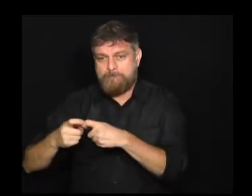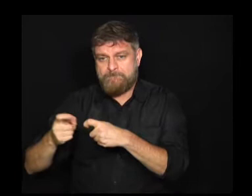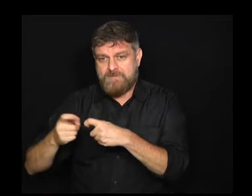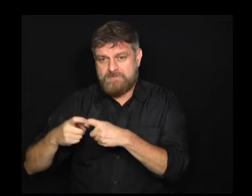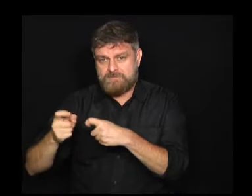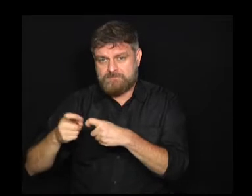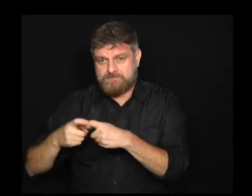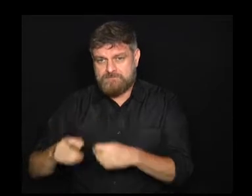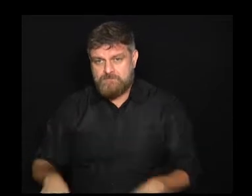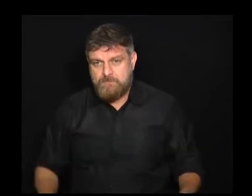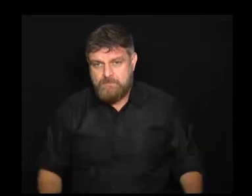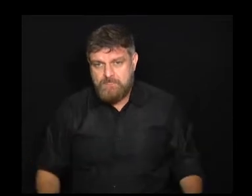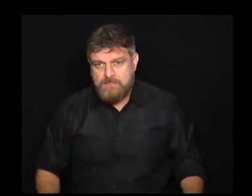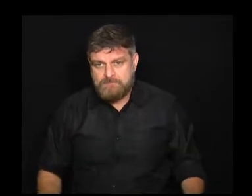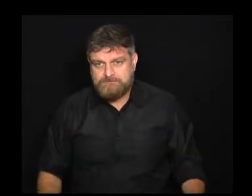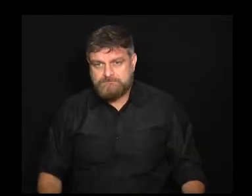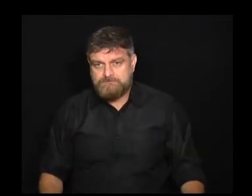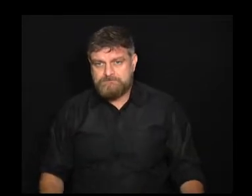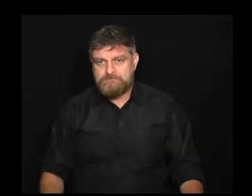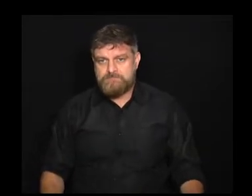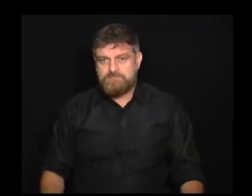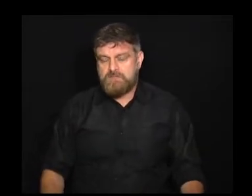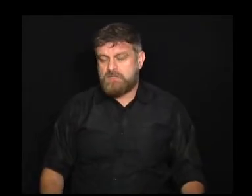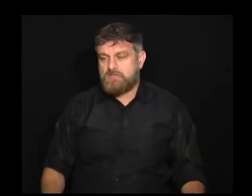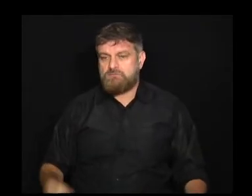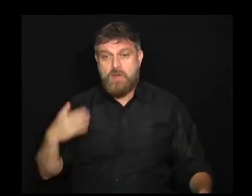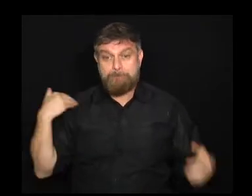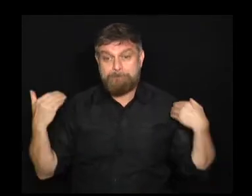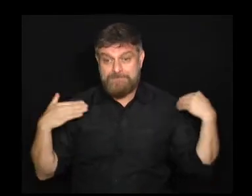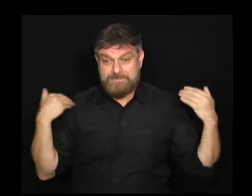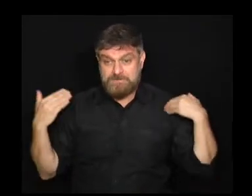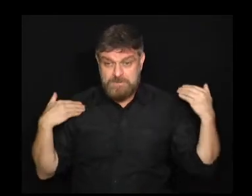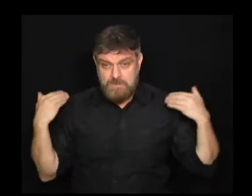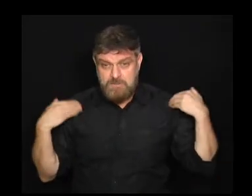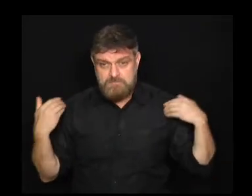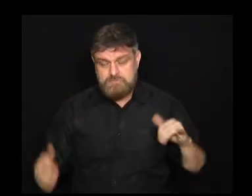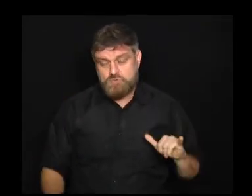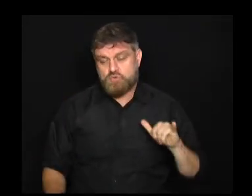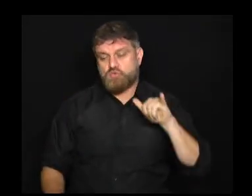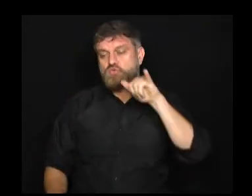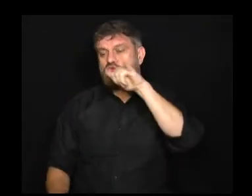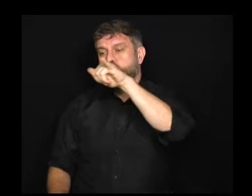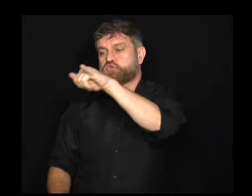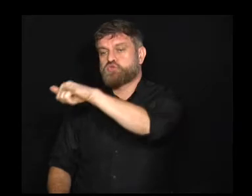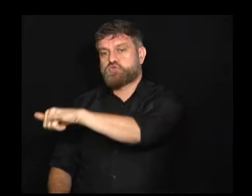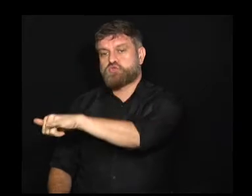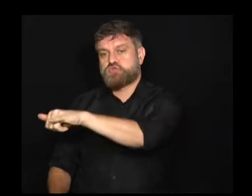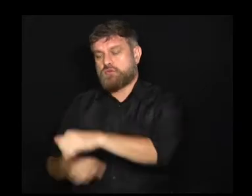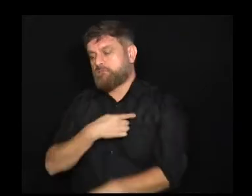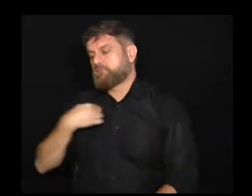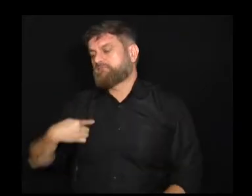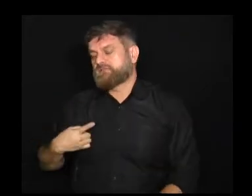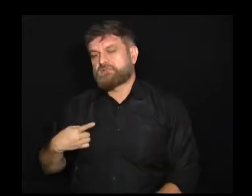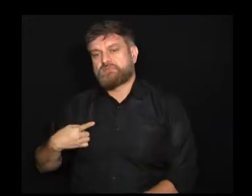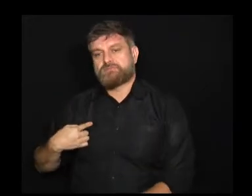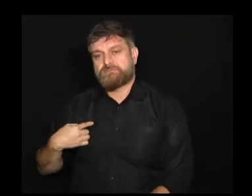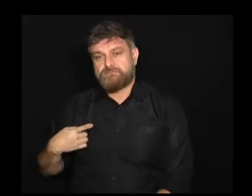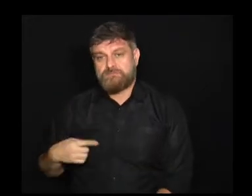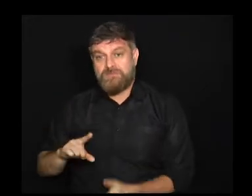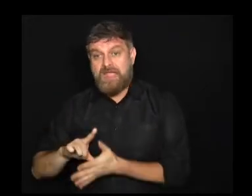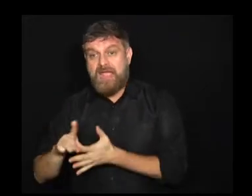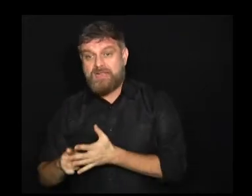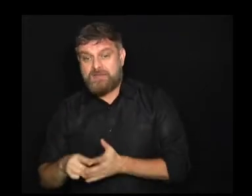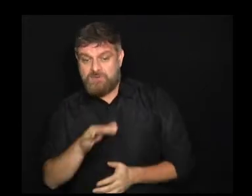inclusive médico, mas ele não estava trabalhando como médico, não. Ele foi a passeio, foi num evento, na verdade, na China, e aí foi a passeio para a